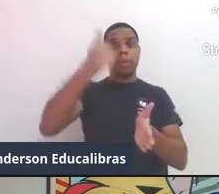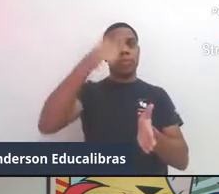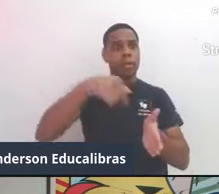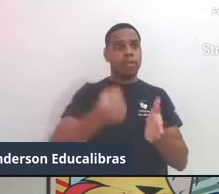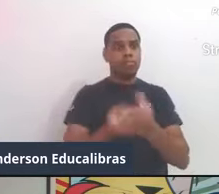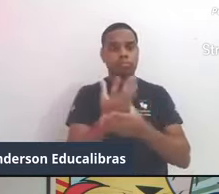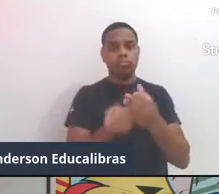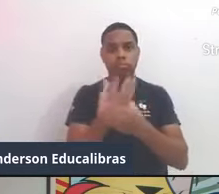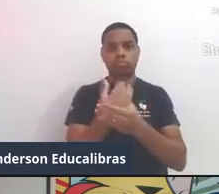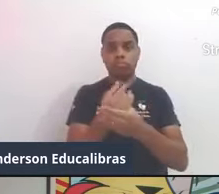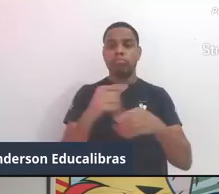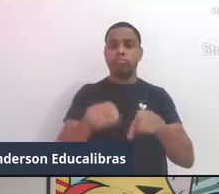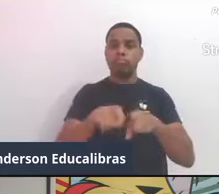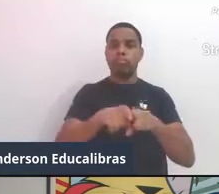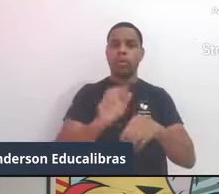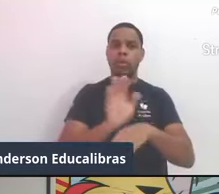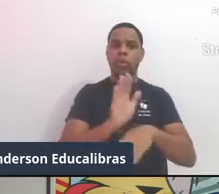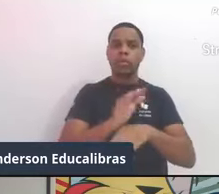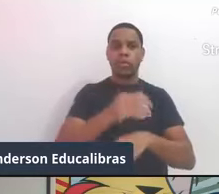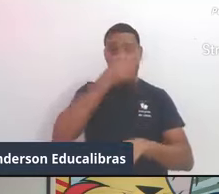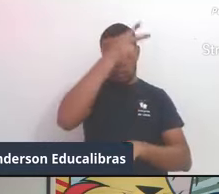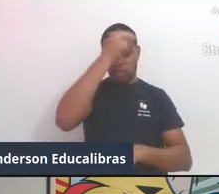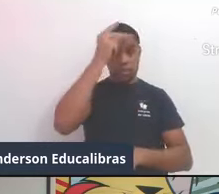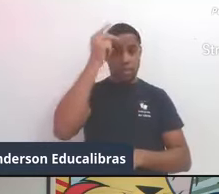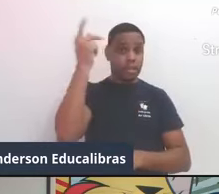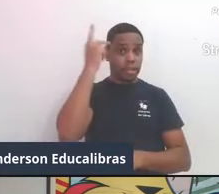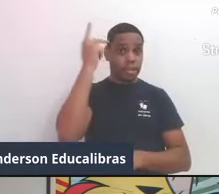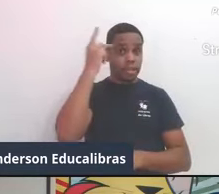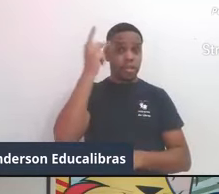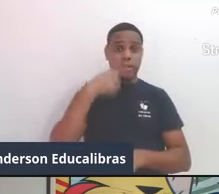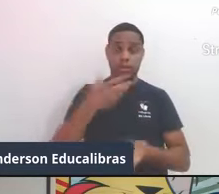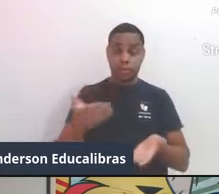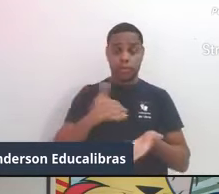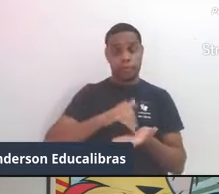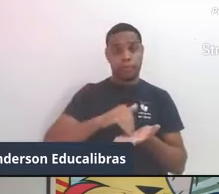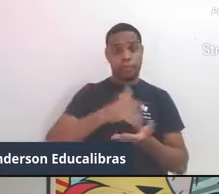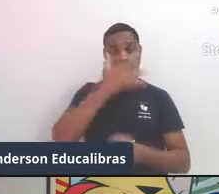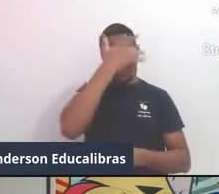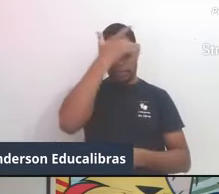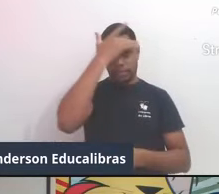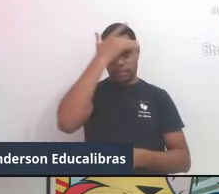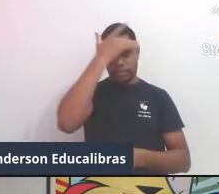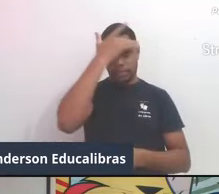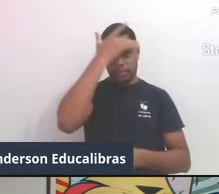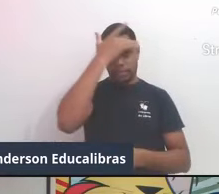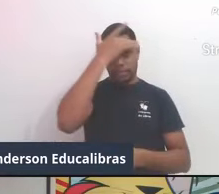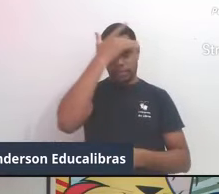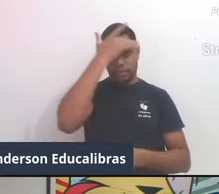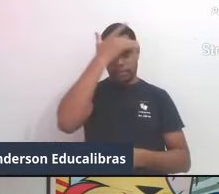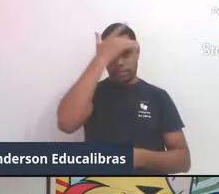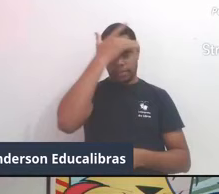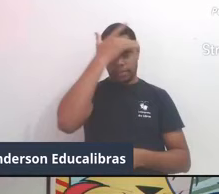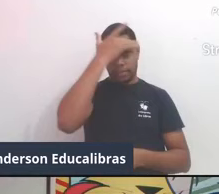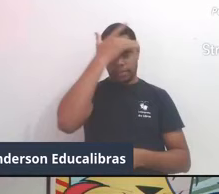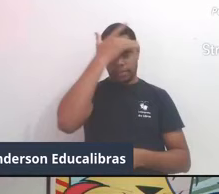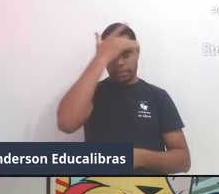o município de São Paulo. Por exemplo, esta nossa Secretaria da Pessoa com Deficiência foi a que